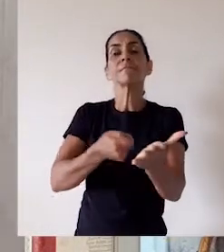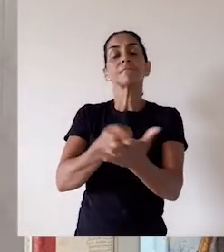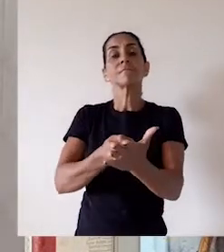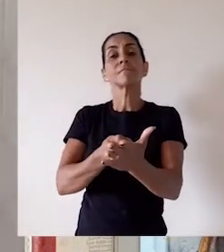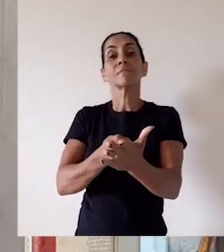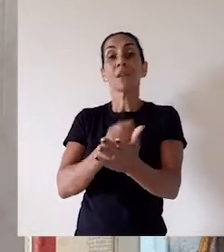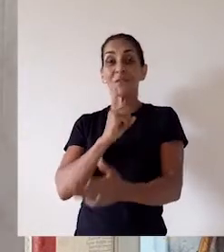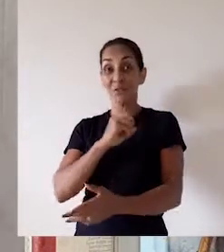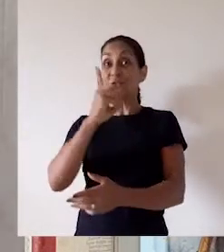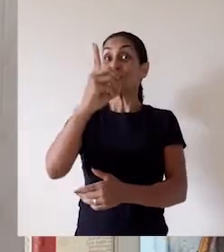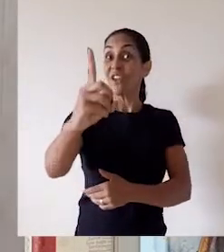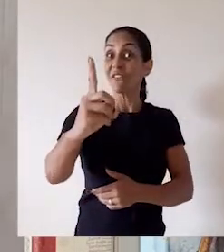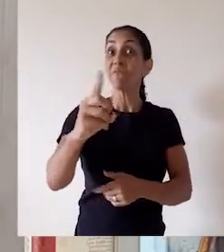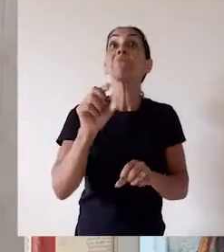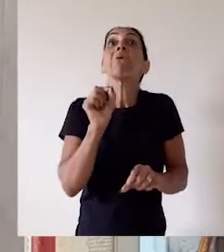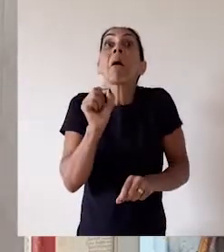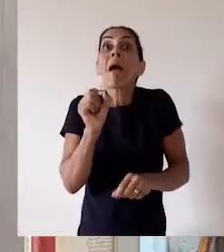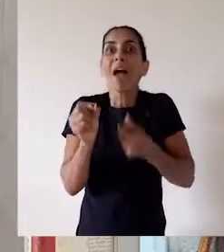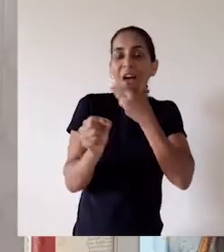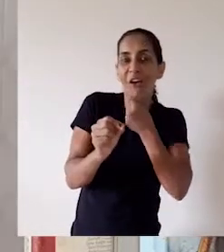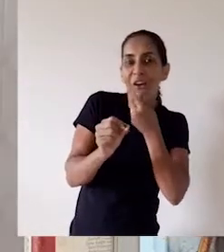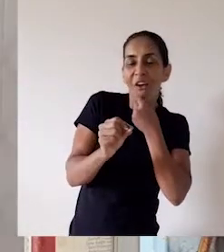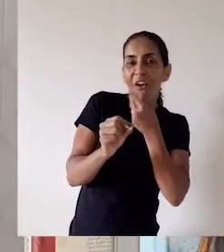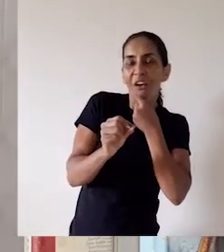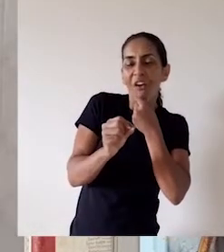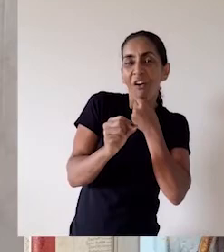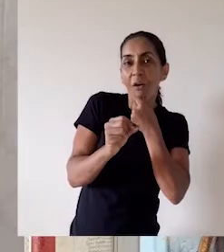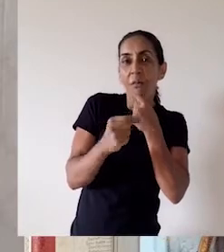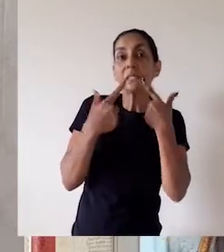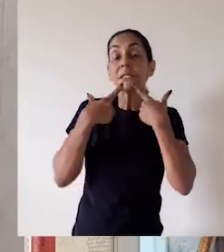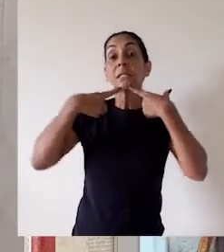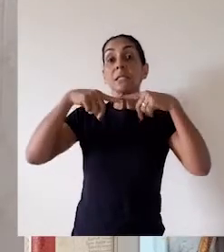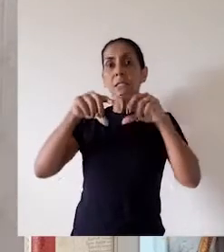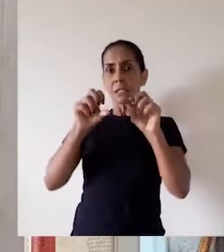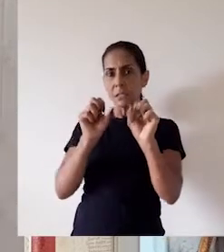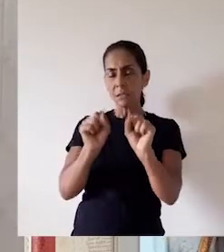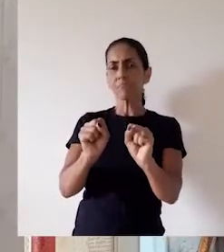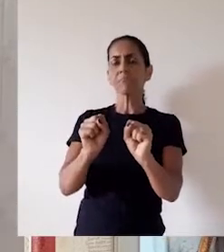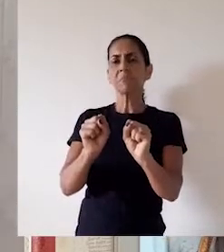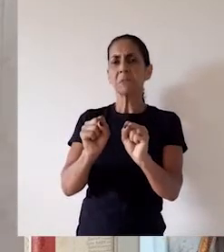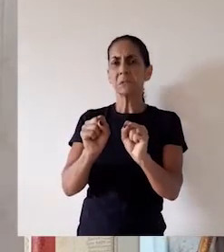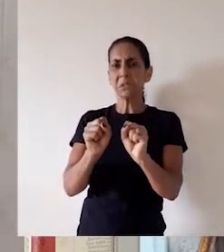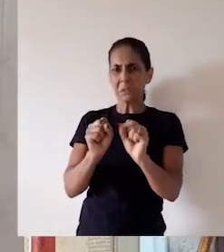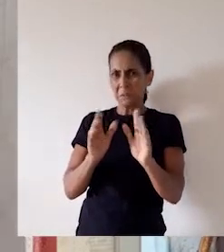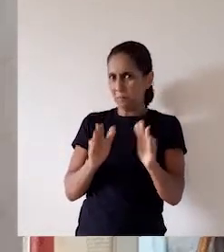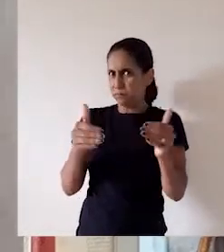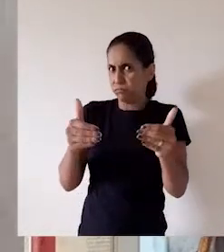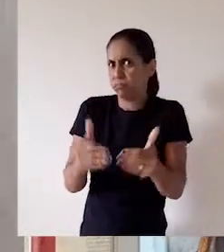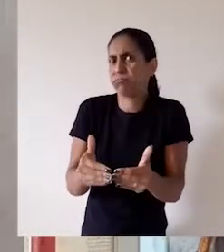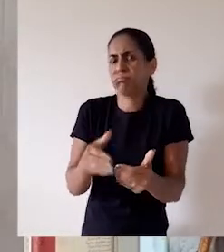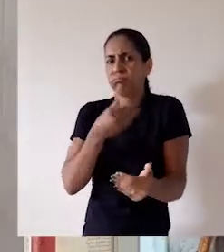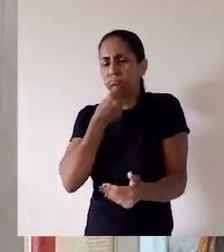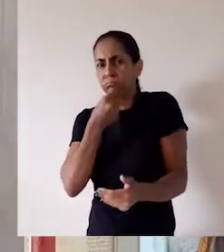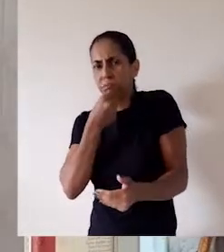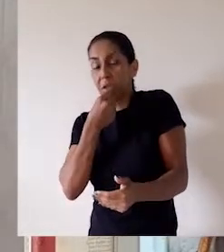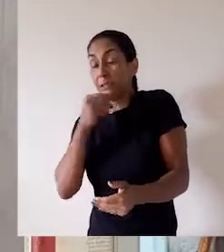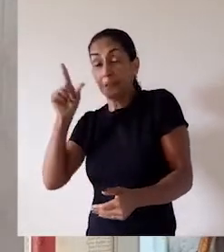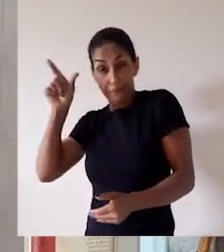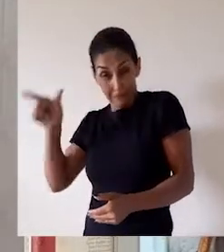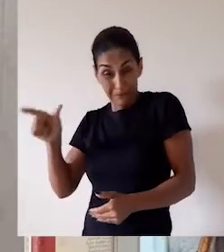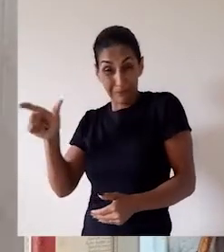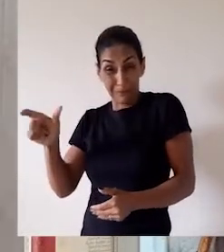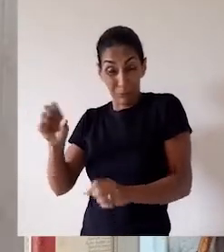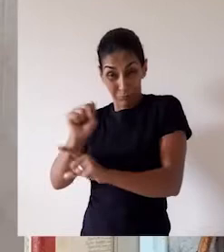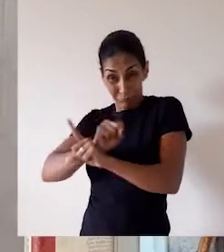Reivindicação pelos Direitos dos Homens. Ela então fez um ataque à linguagem sexista dessa obra na época e foi muito atacada